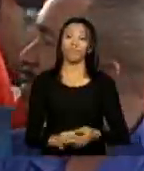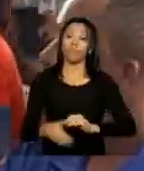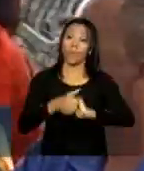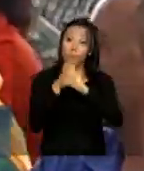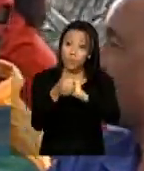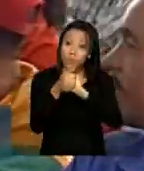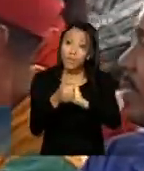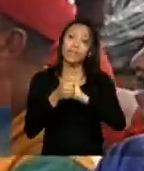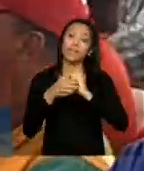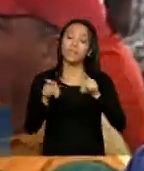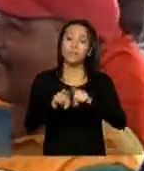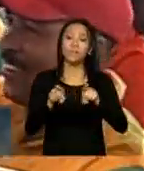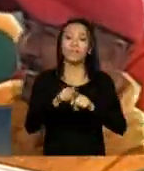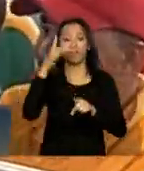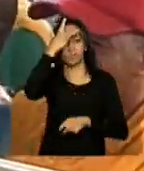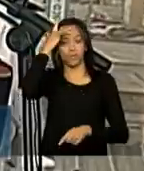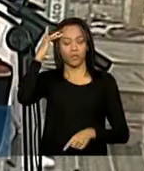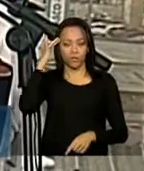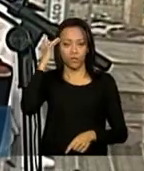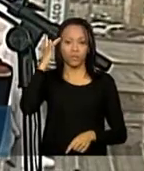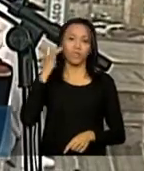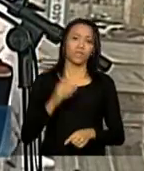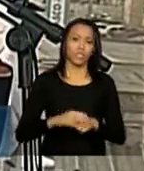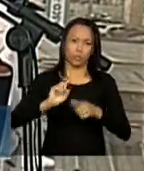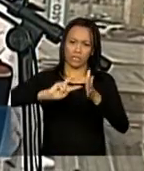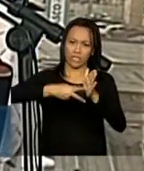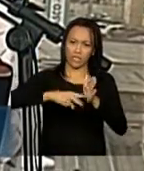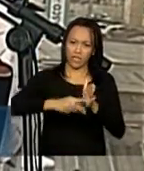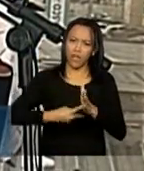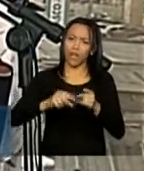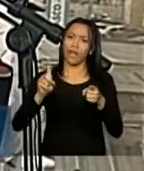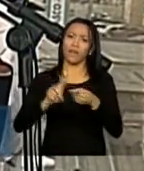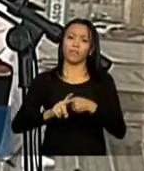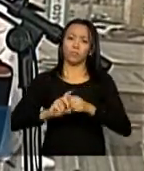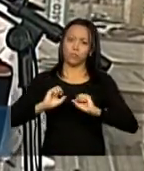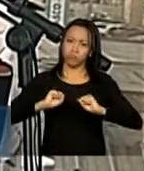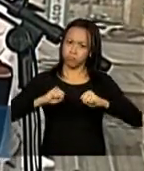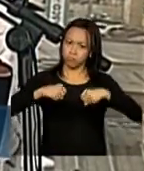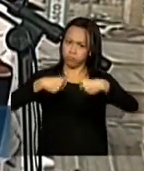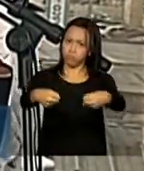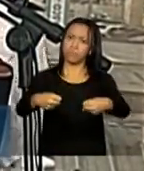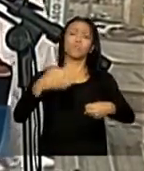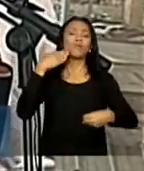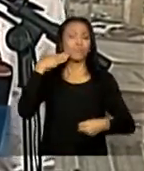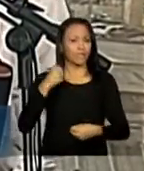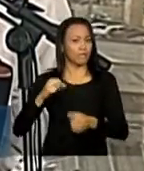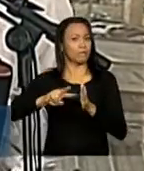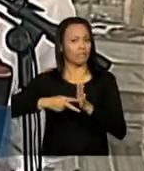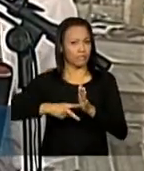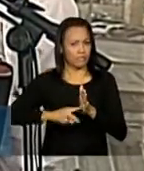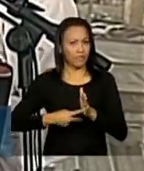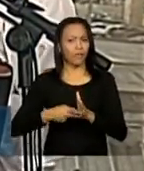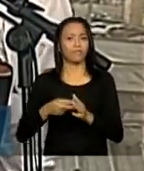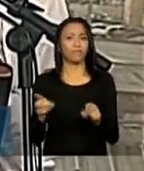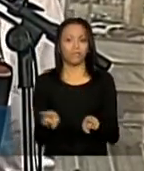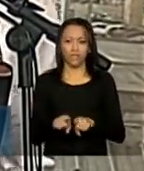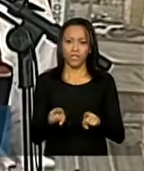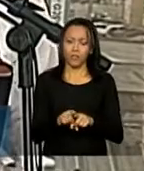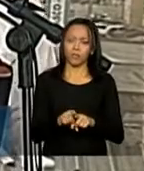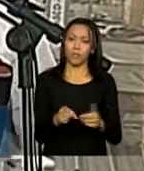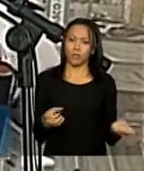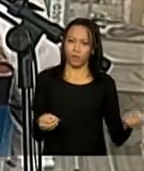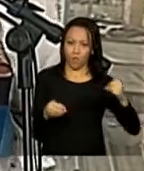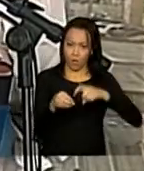Cumprimentar também o pessoal do sindicato, da Força Sindical, que eu sei que esse sindicato é vinculado à Força